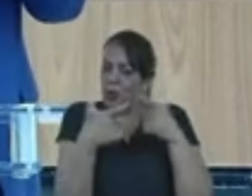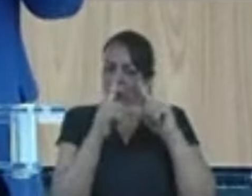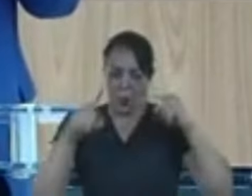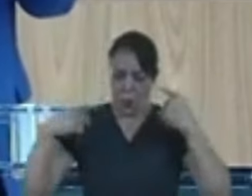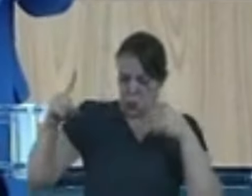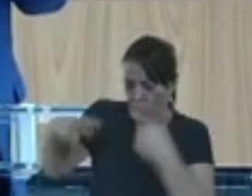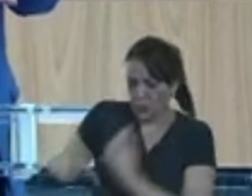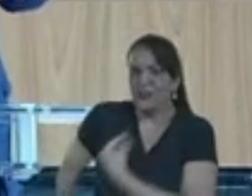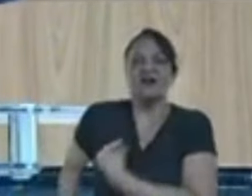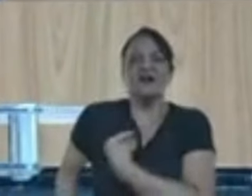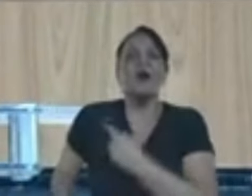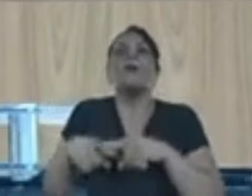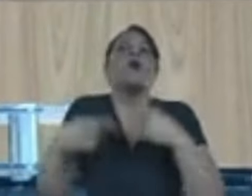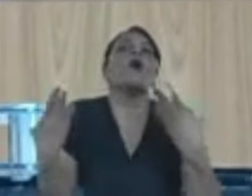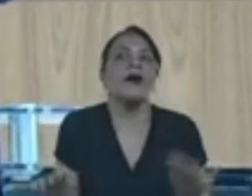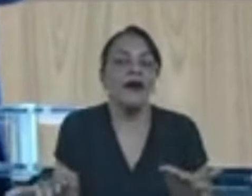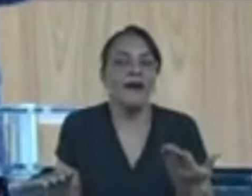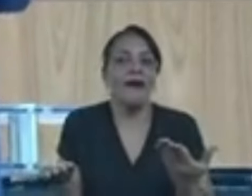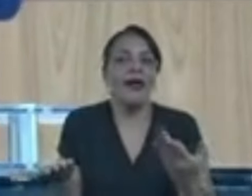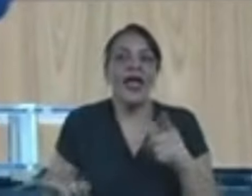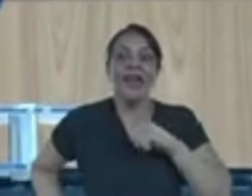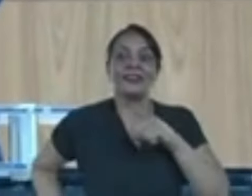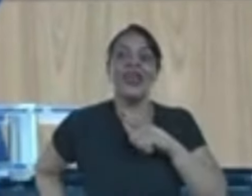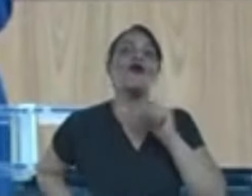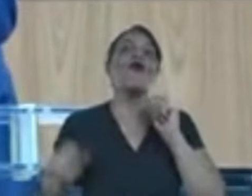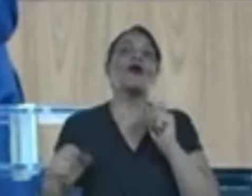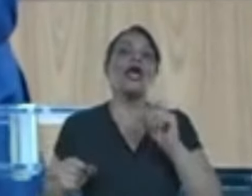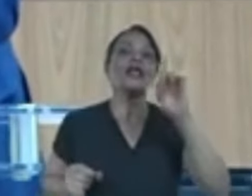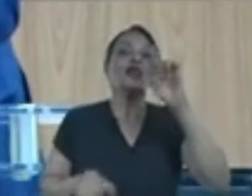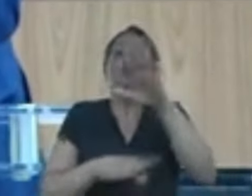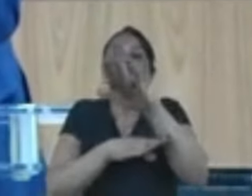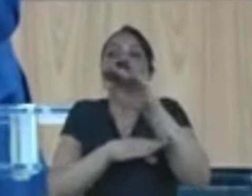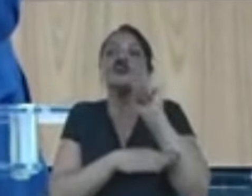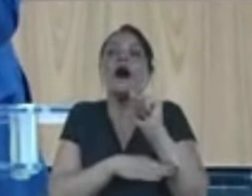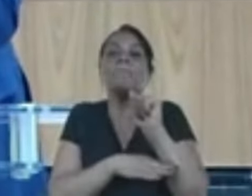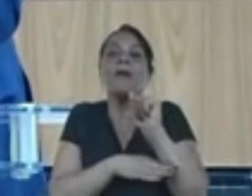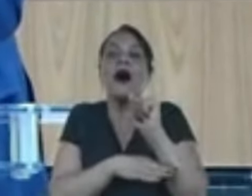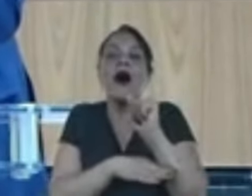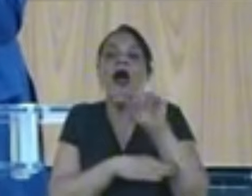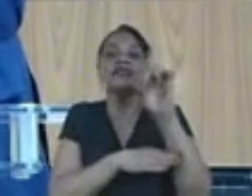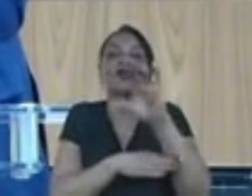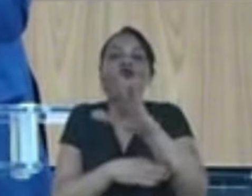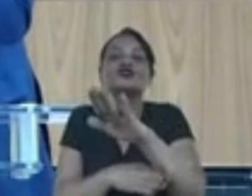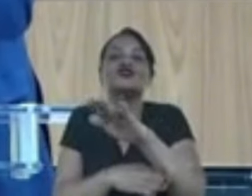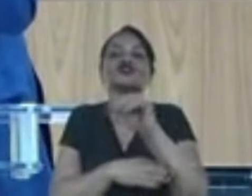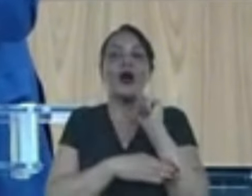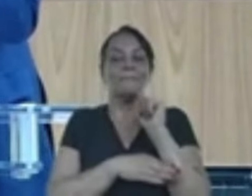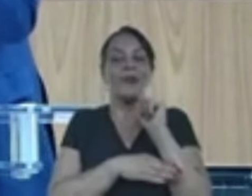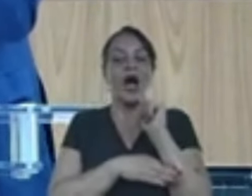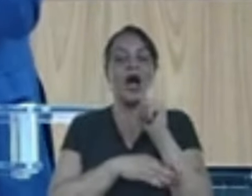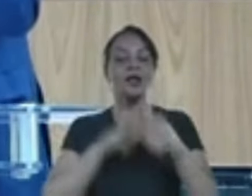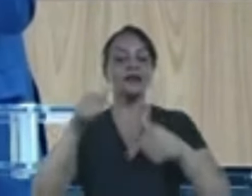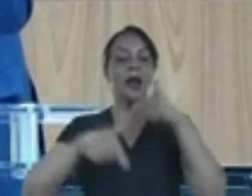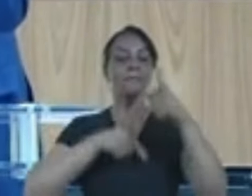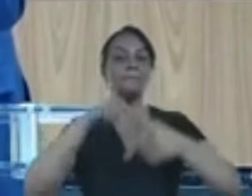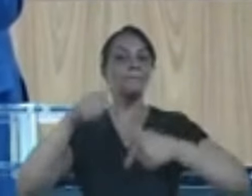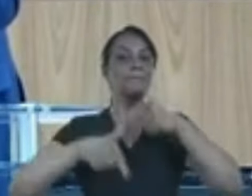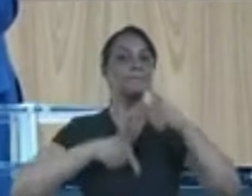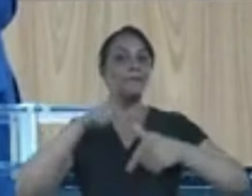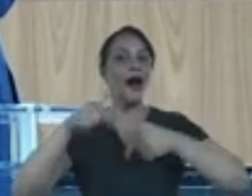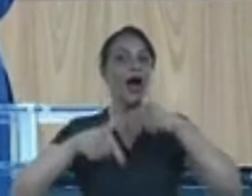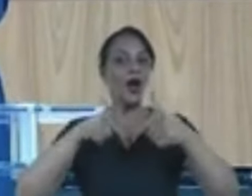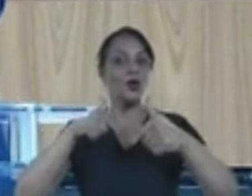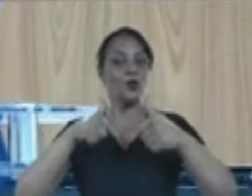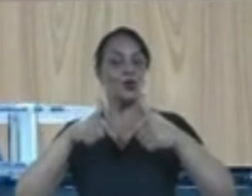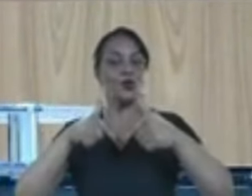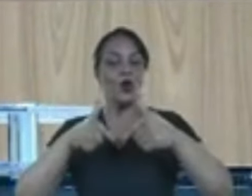vidas, por quê? Porque tem um chamado de Deus e resistem. Porque são chamados por Deus para ir em uma determinada direção